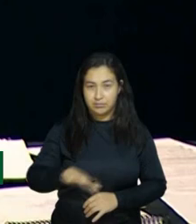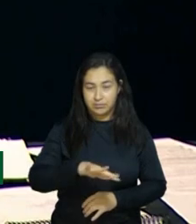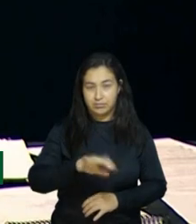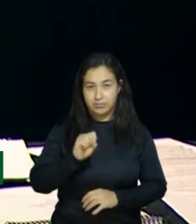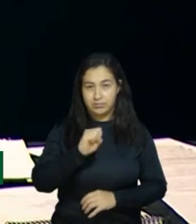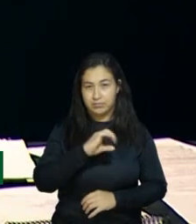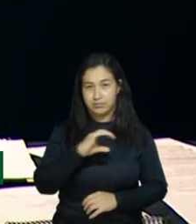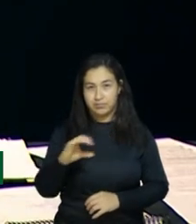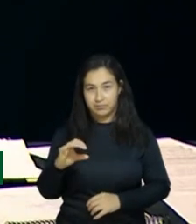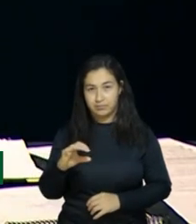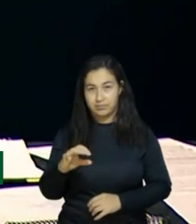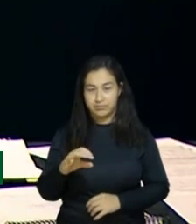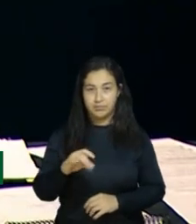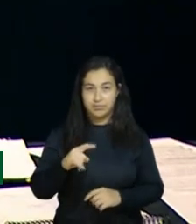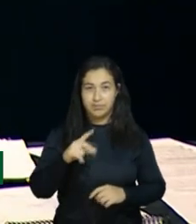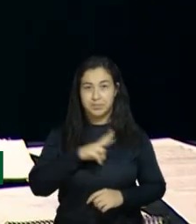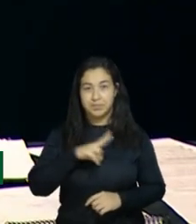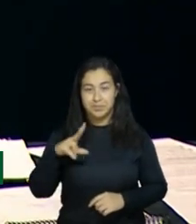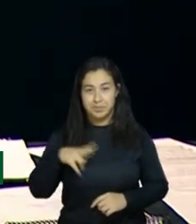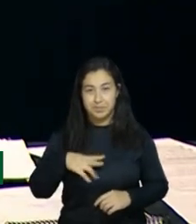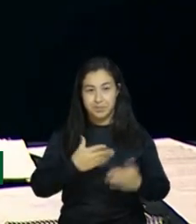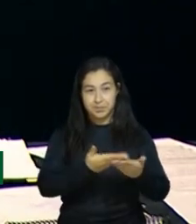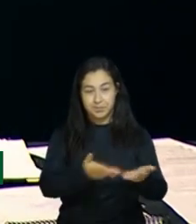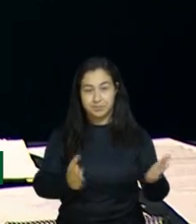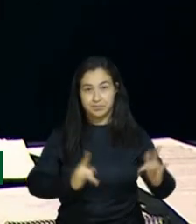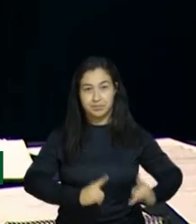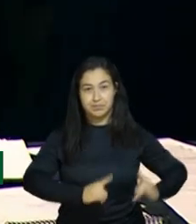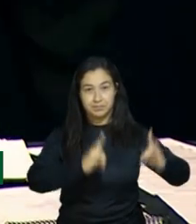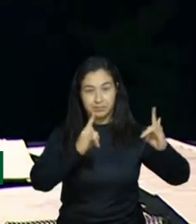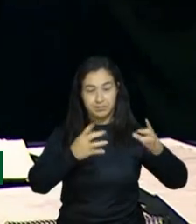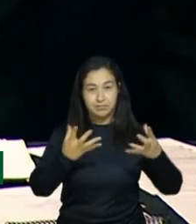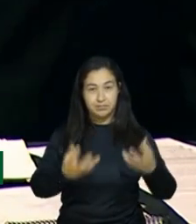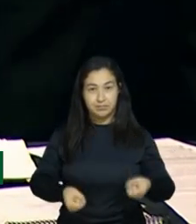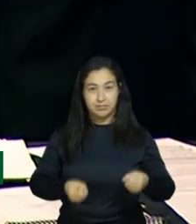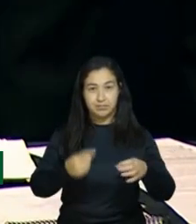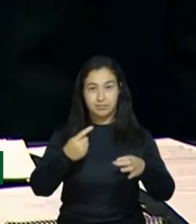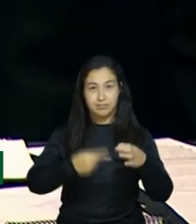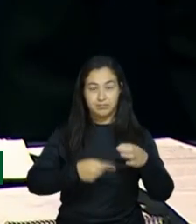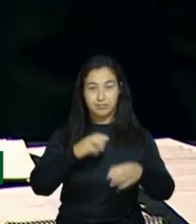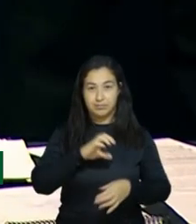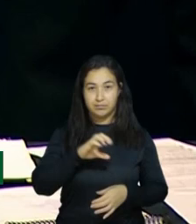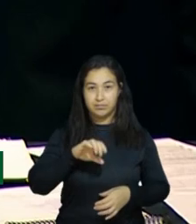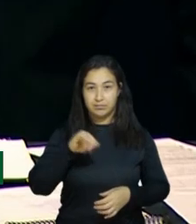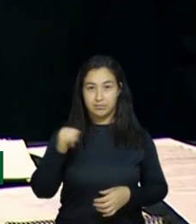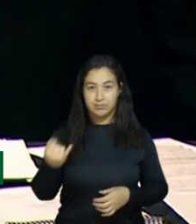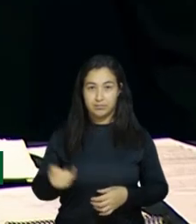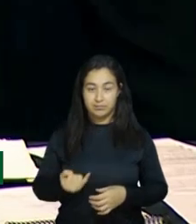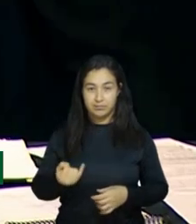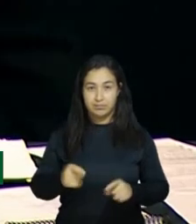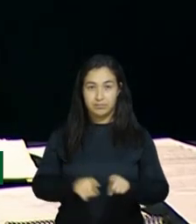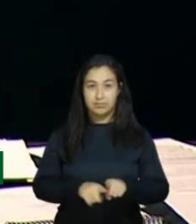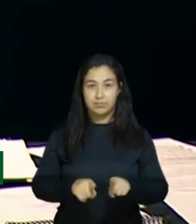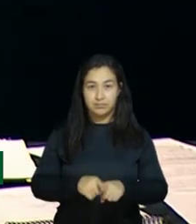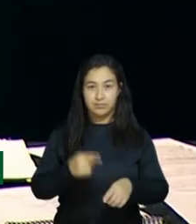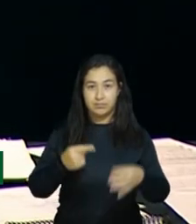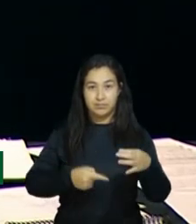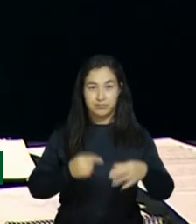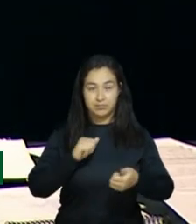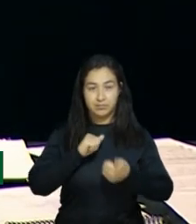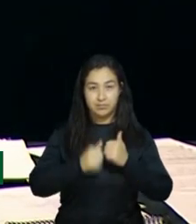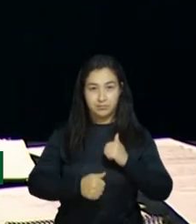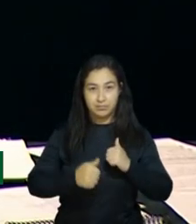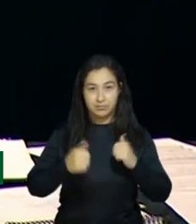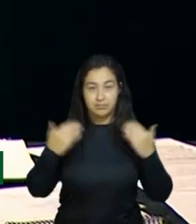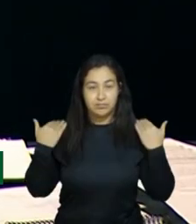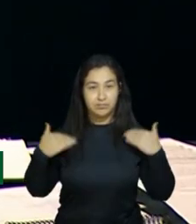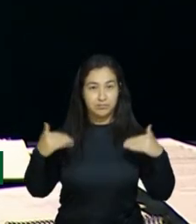Catarina, com pareceres favoráveis das comissões de Constituição e Justiça, relator deputado Napoleão Bernardes, Comissão de Esporte e Lazer,